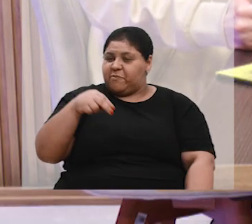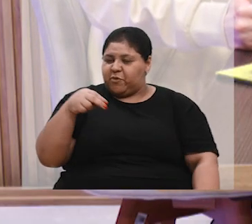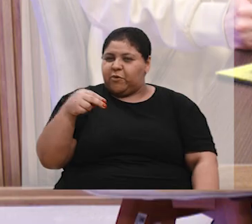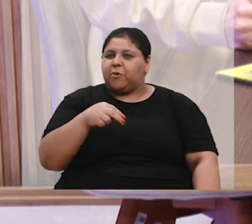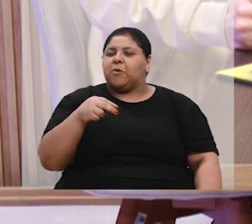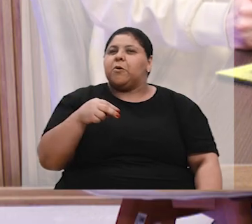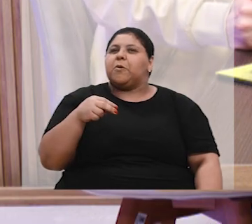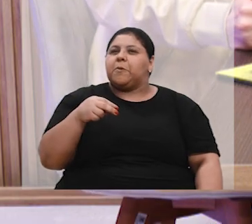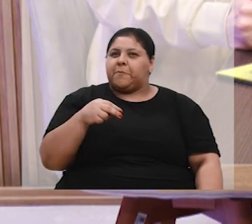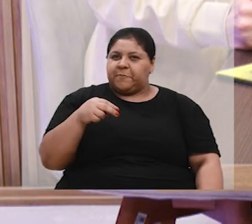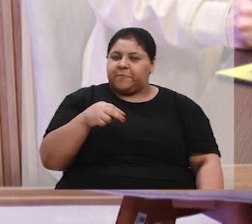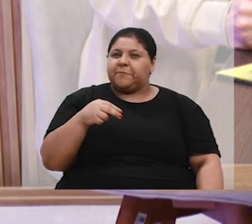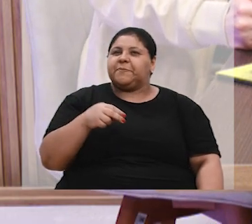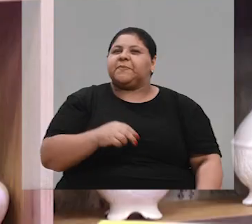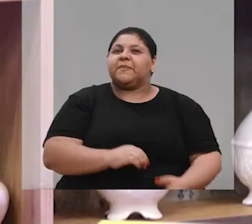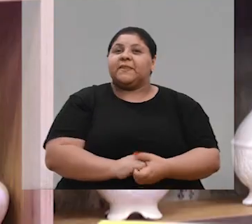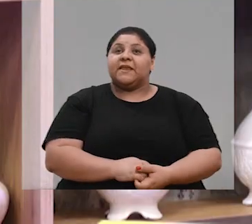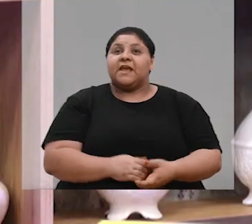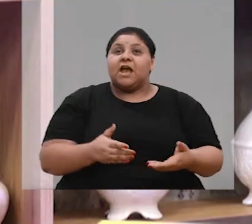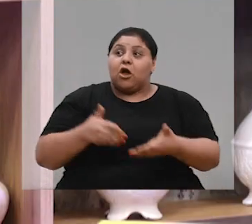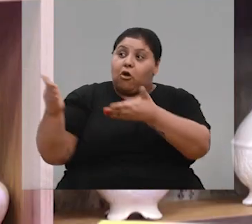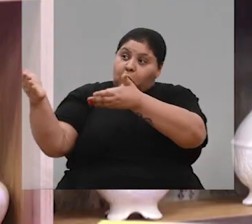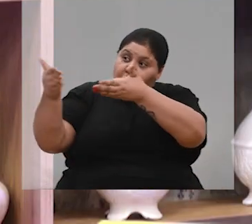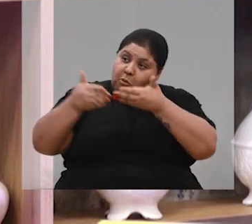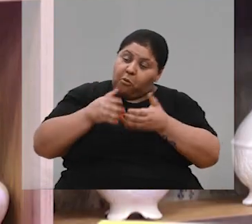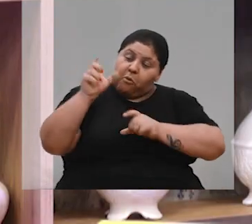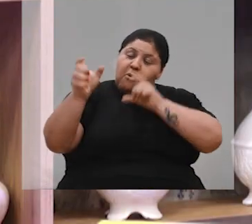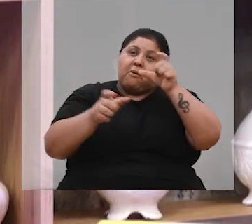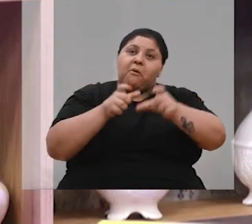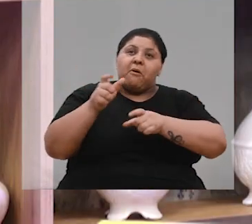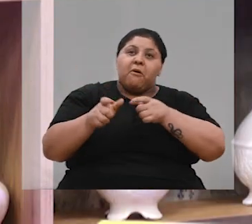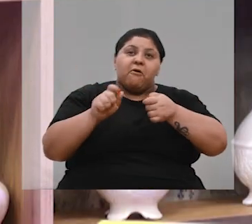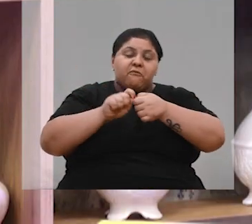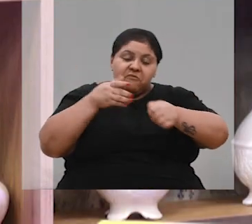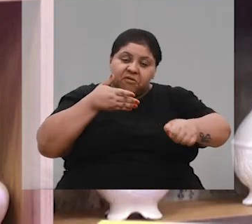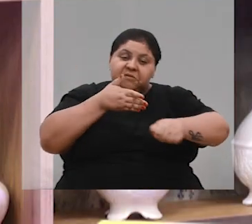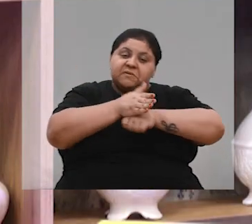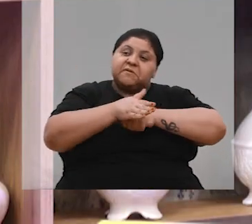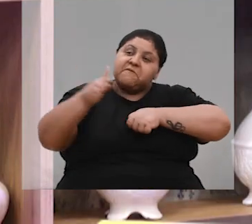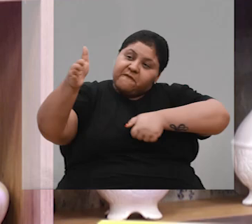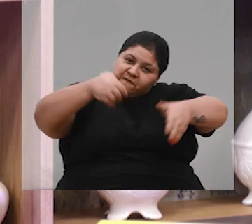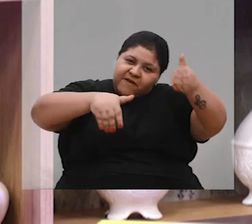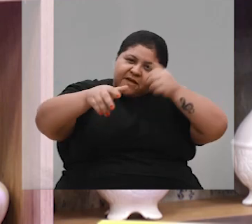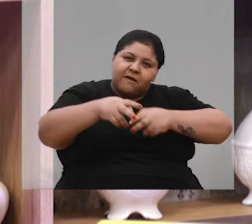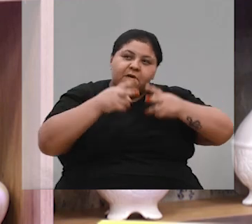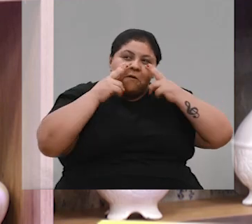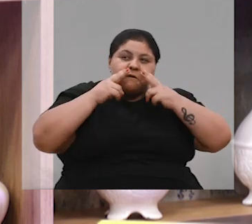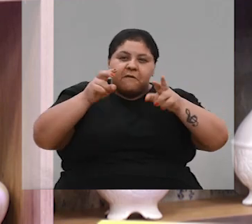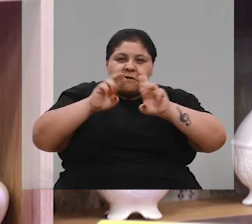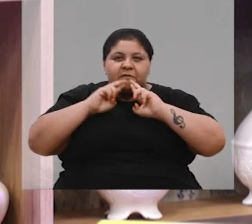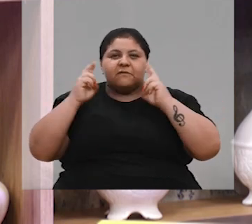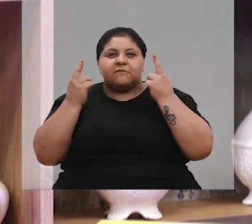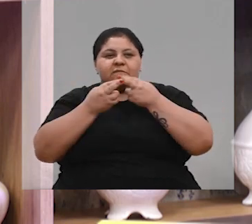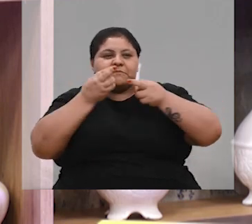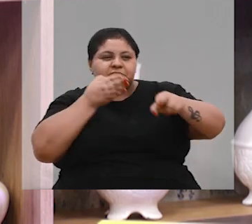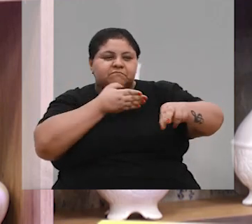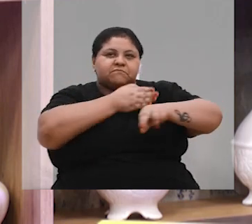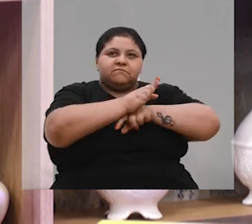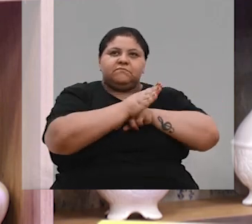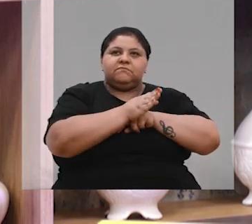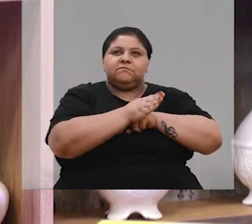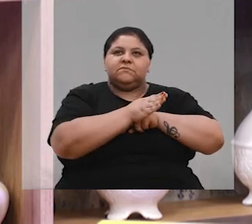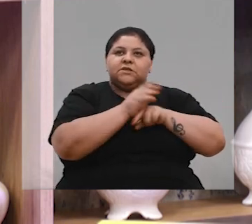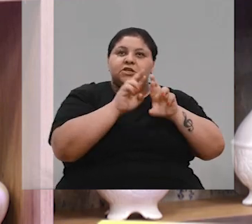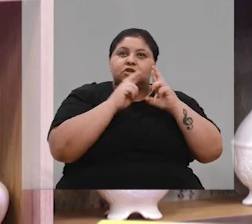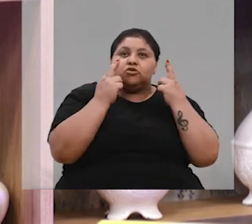Dia 26 de novembro. 26 de novembro. Isso aí. Então, a gente fica o convite para que as pessoas também façam parte, venham, assistam às sessões